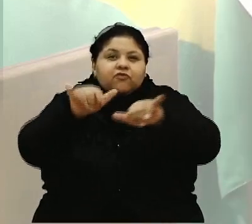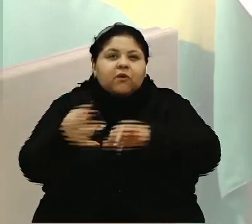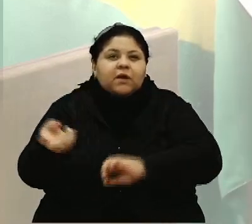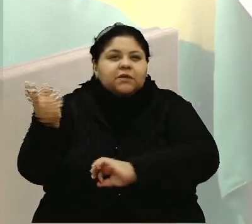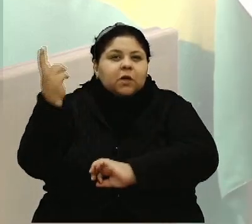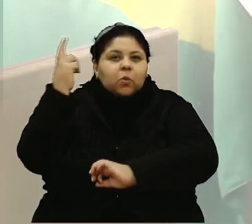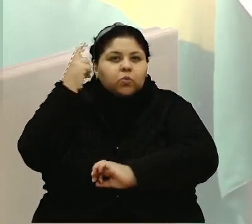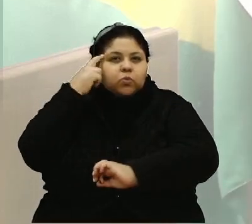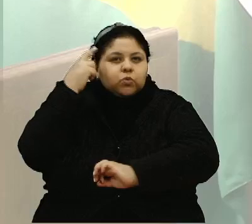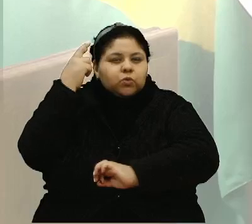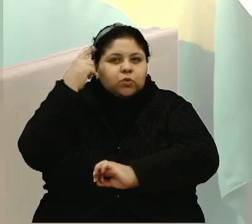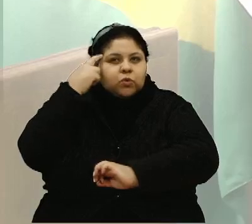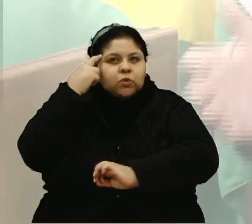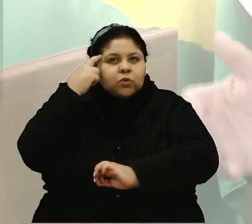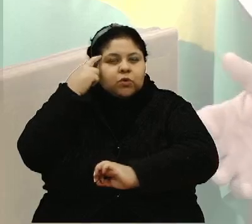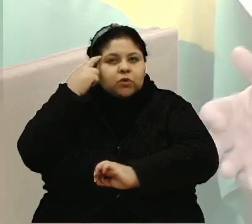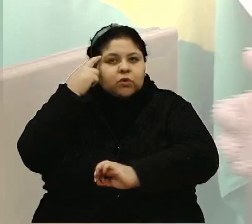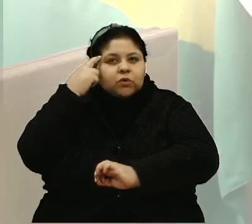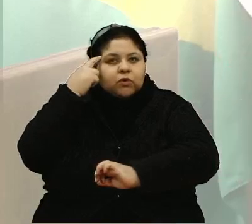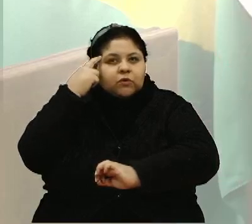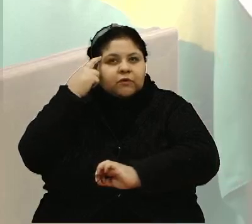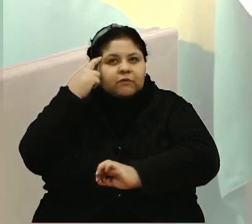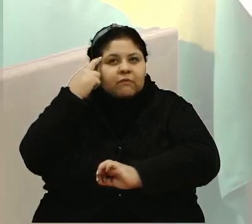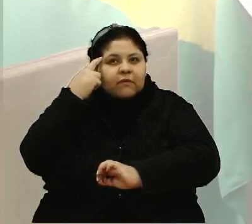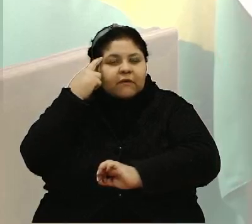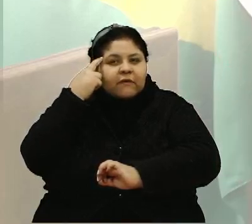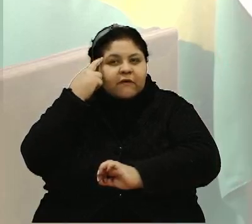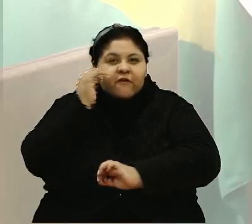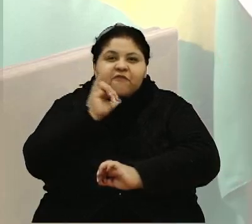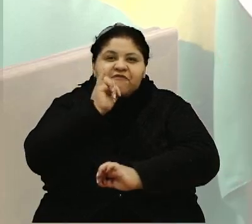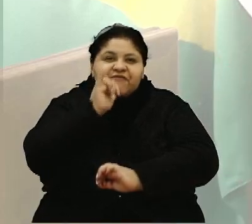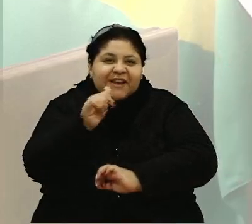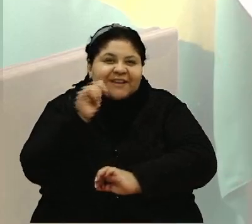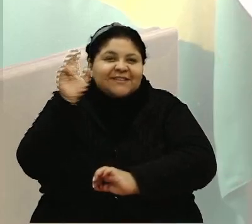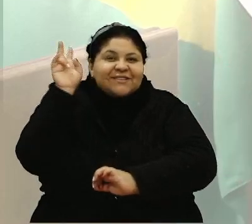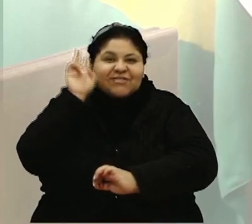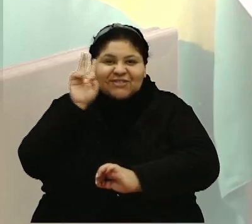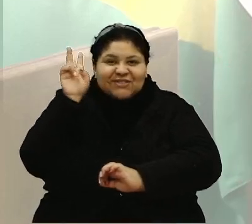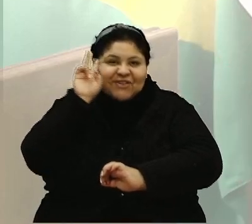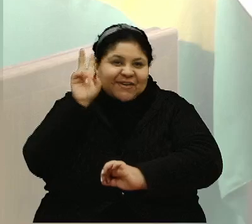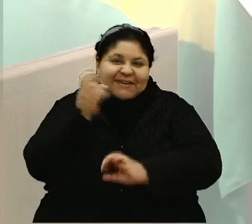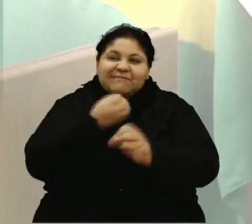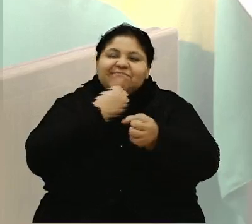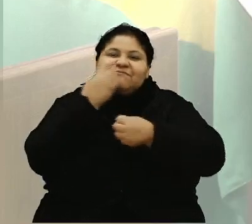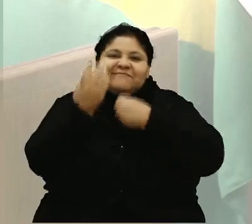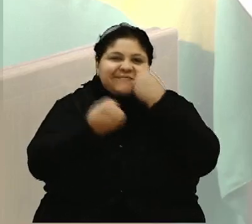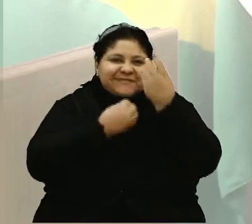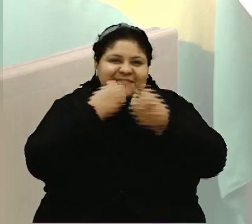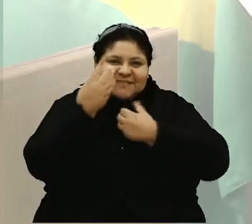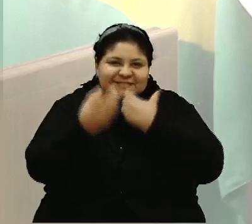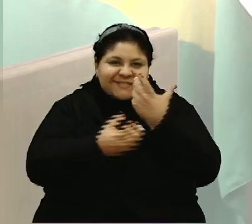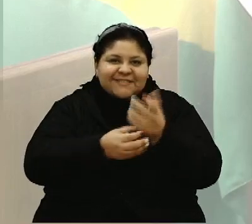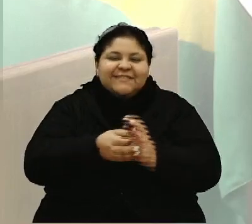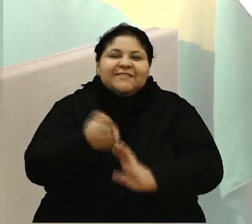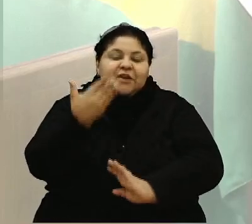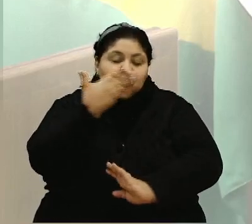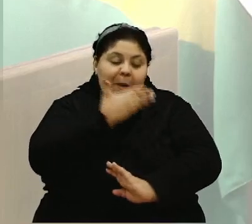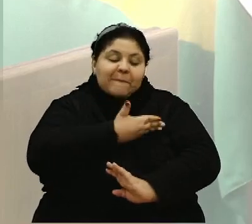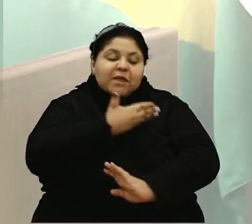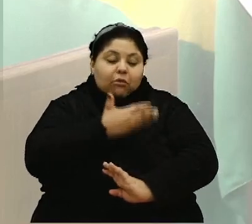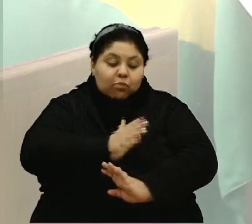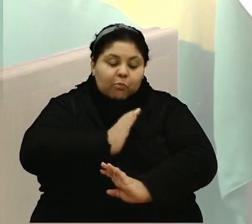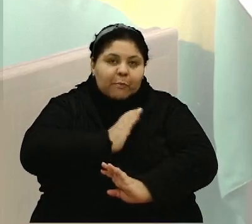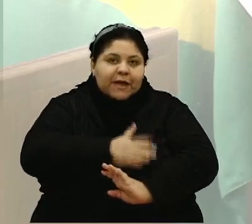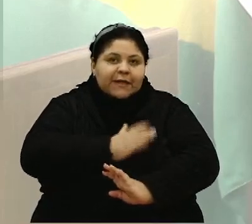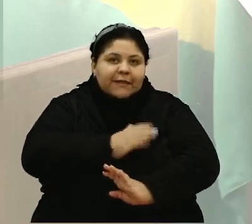cultura, contando seus causos. E então, se um amigo do peito,